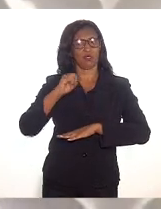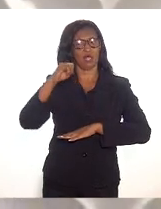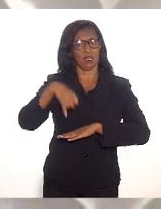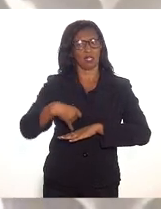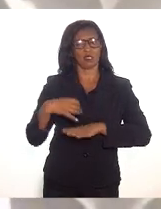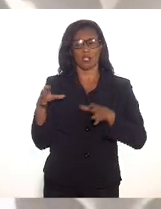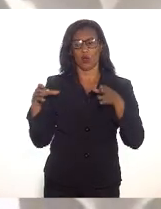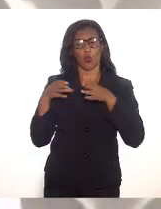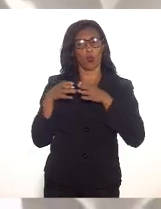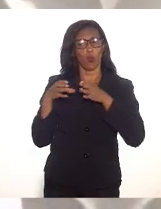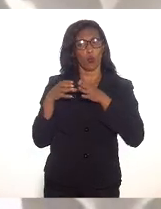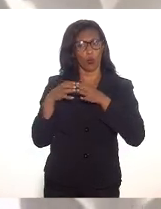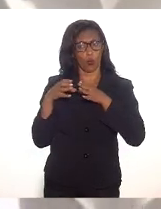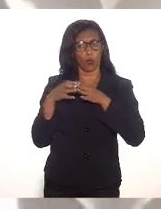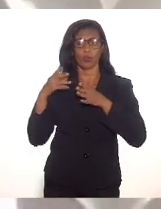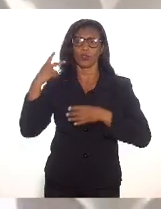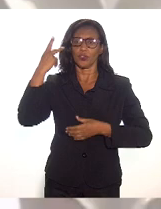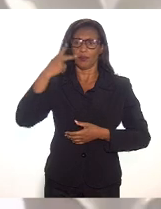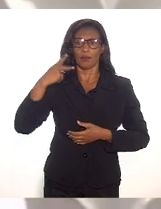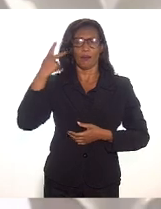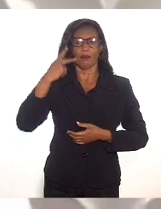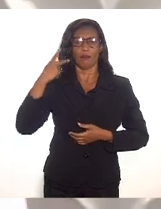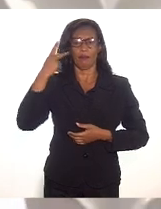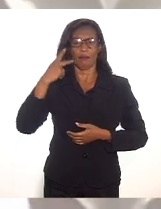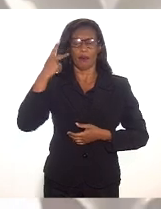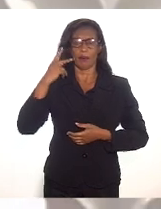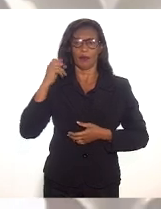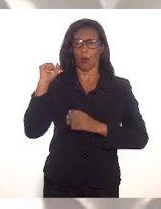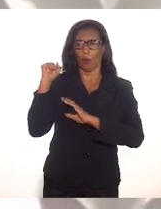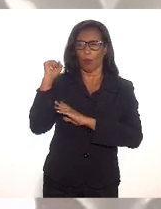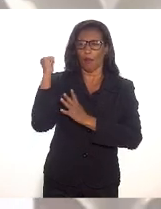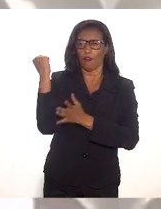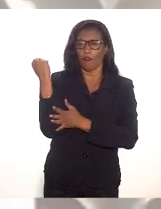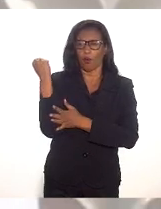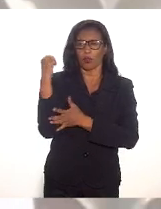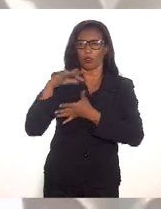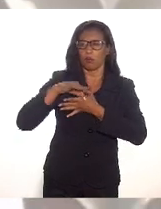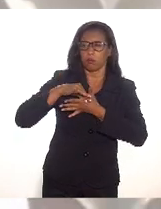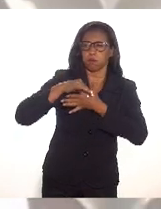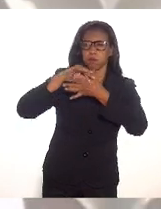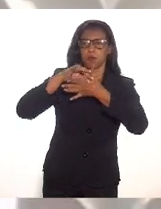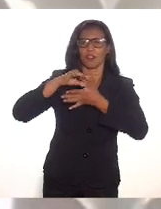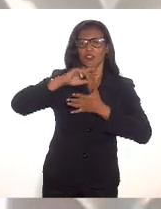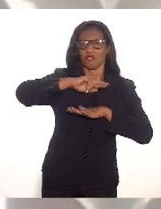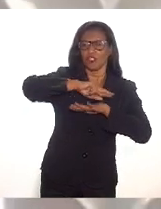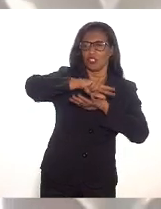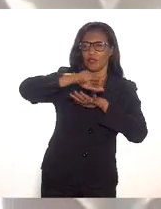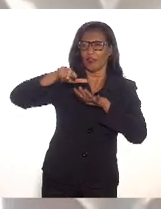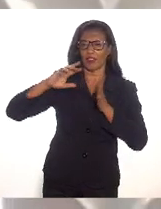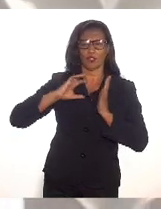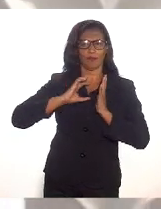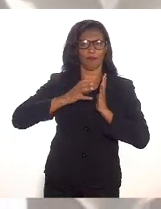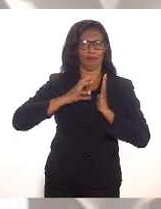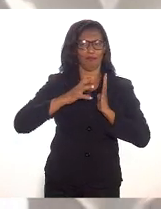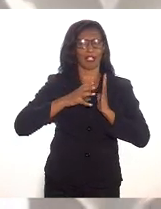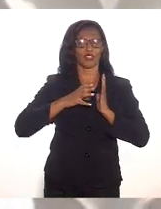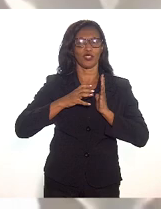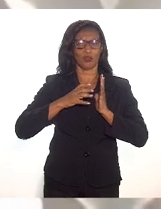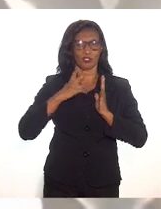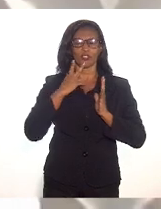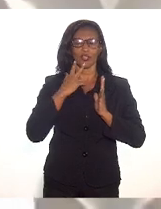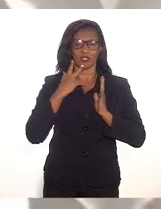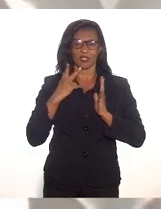um grupo de parlamentares, uma força de liderança de vários partidos que